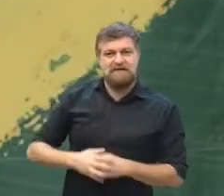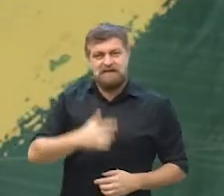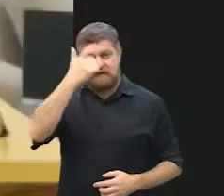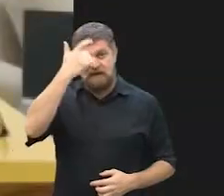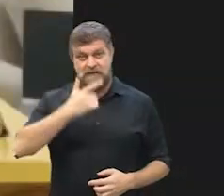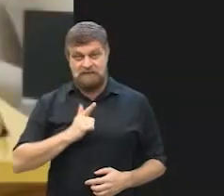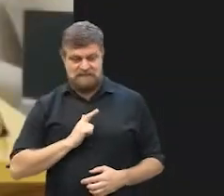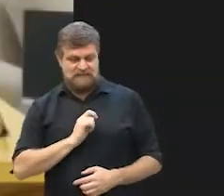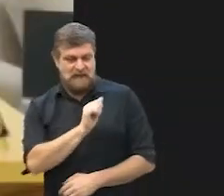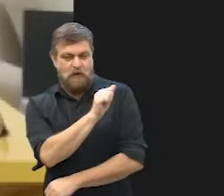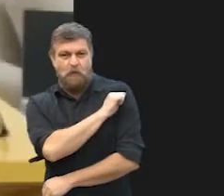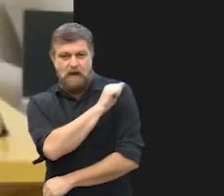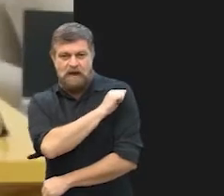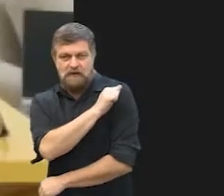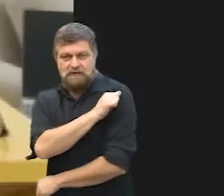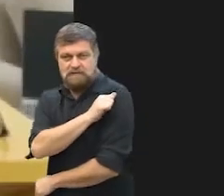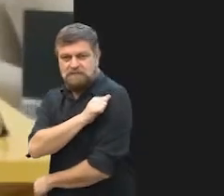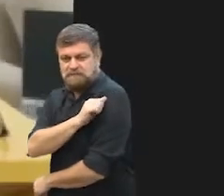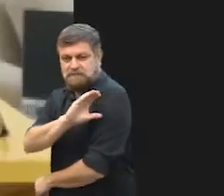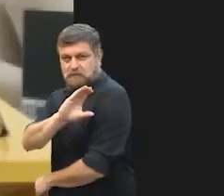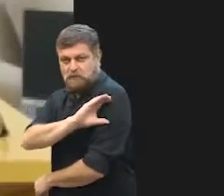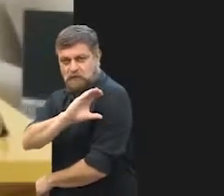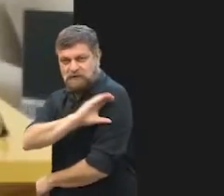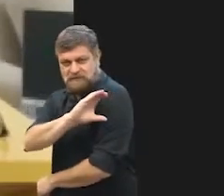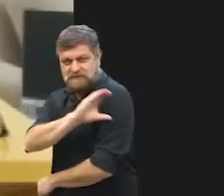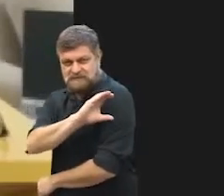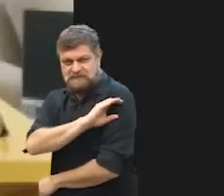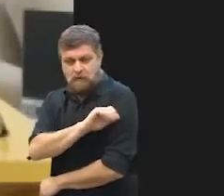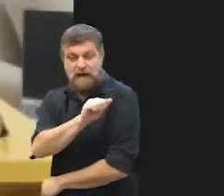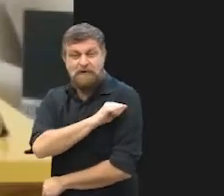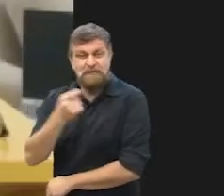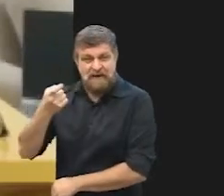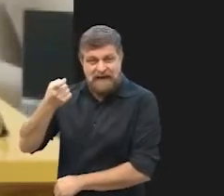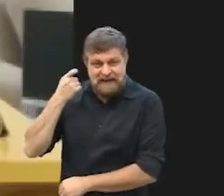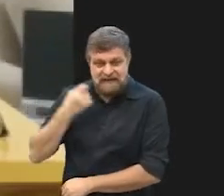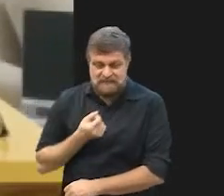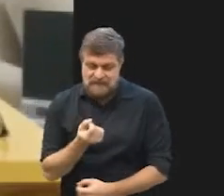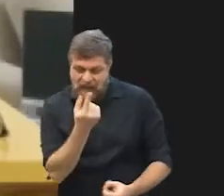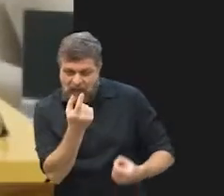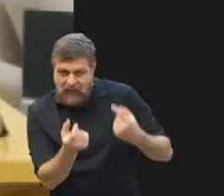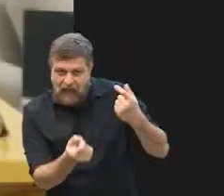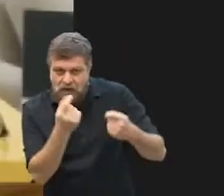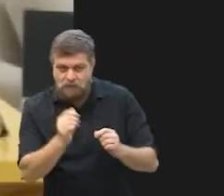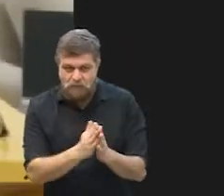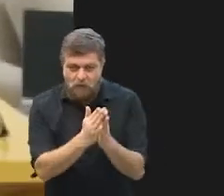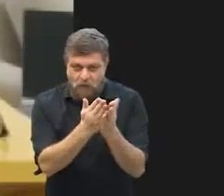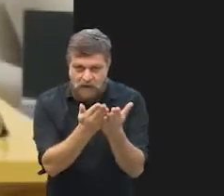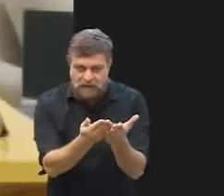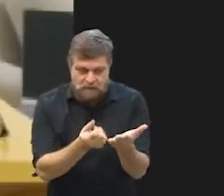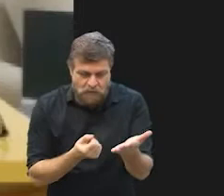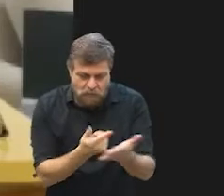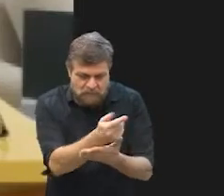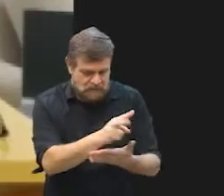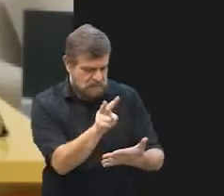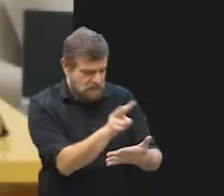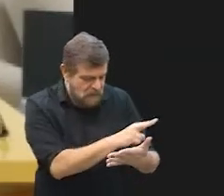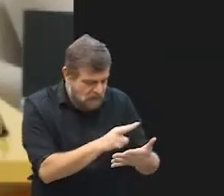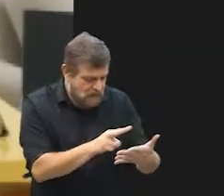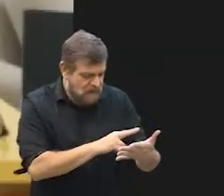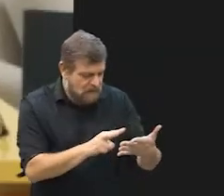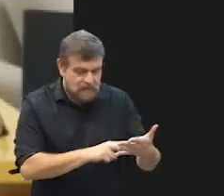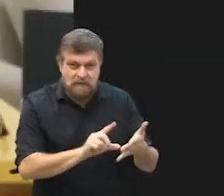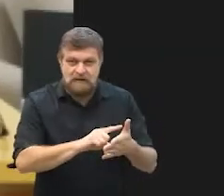eu tenho alunos do ensino médio, ou ex-alunos. Esses alunos, alguns deles adquiriram esse exemplar, e eles leram, me